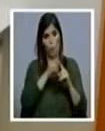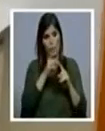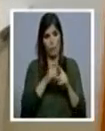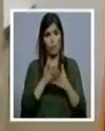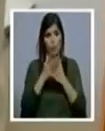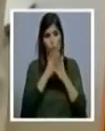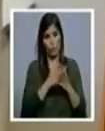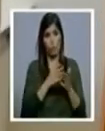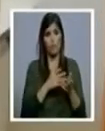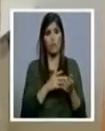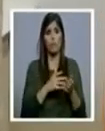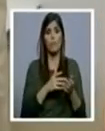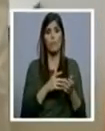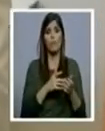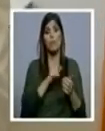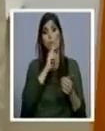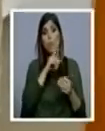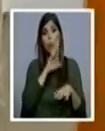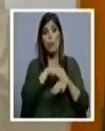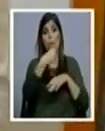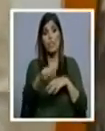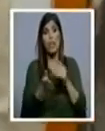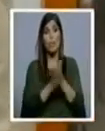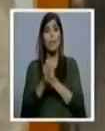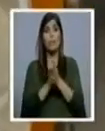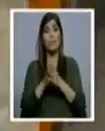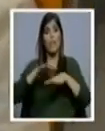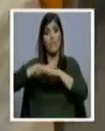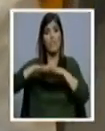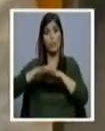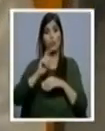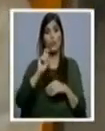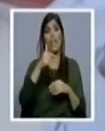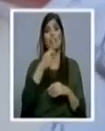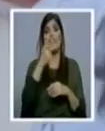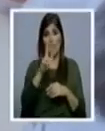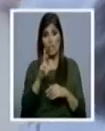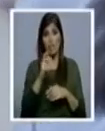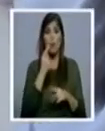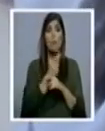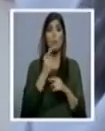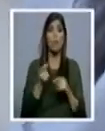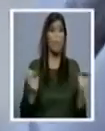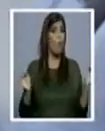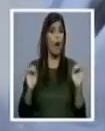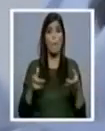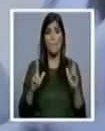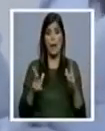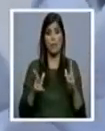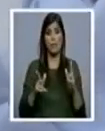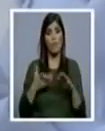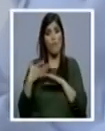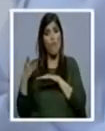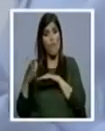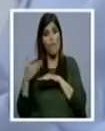estudo é utilizado para uma possível aplicação como filtros nas hectares, visto que não há ainda um método para a remoção